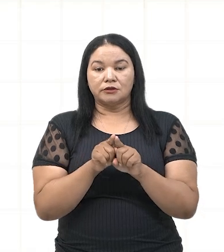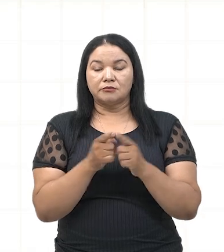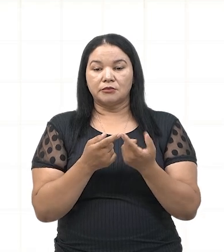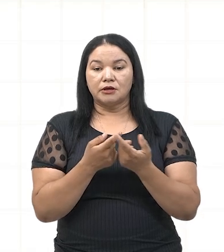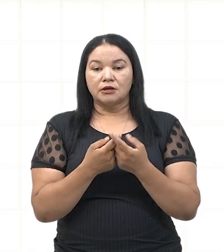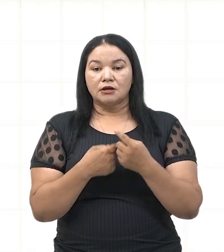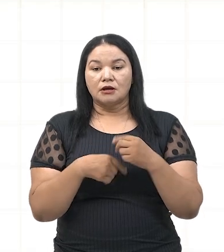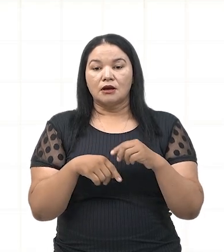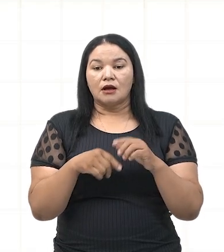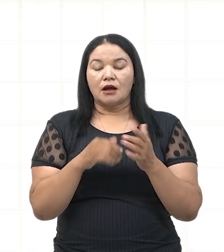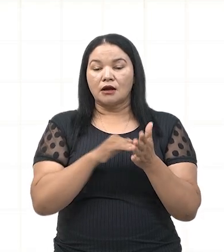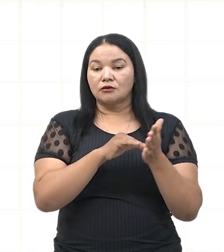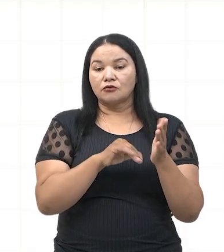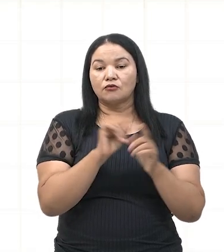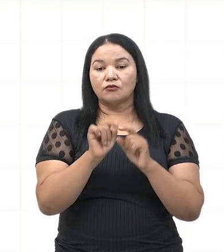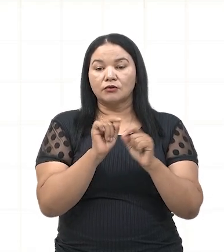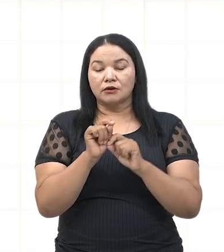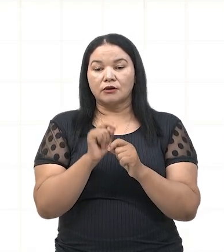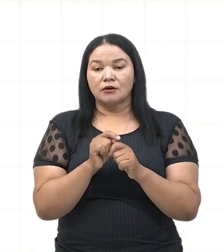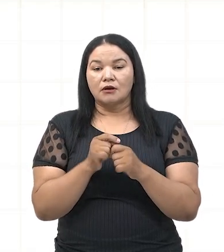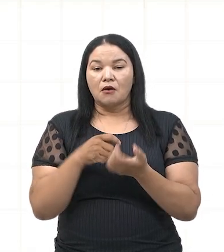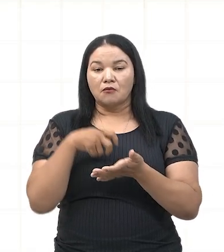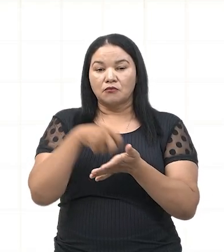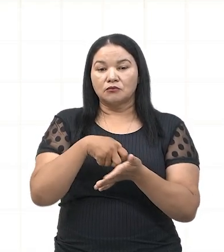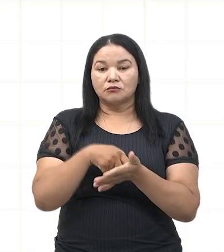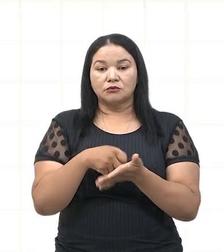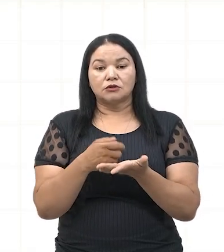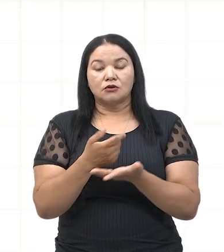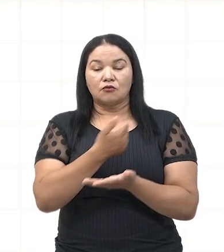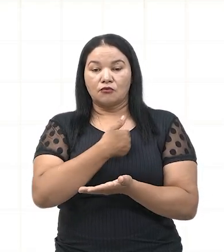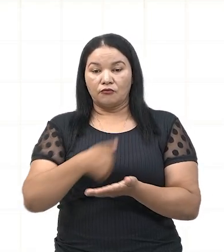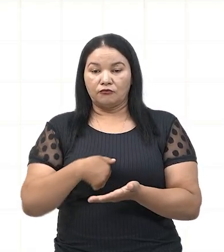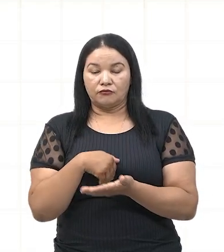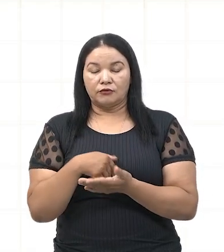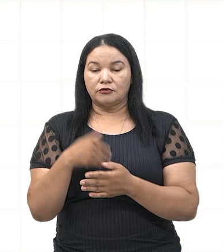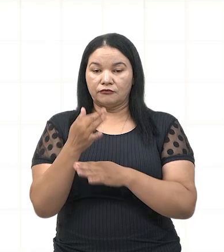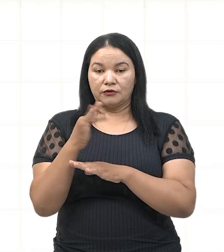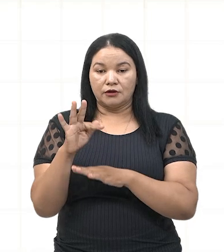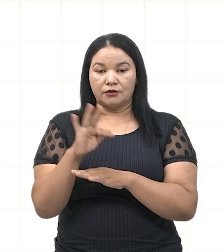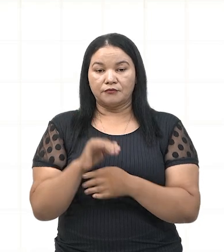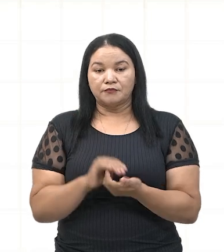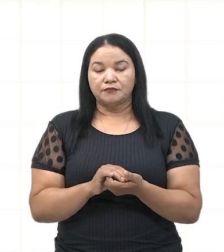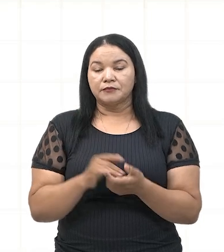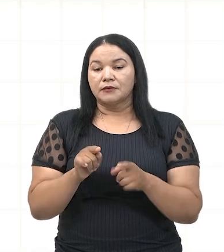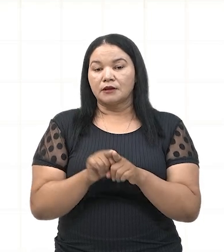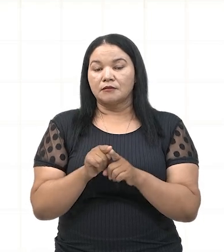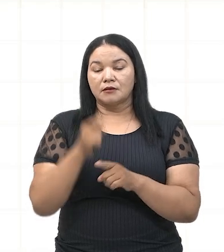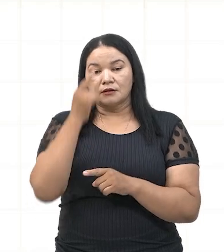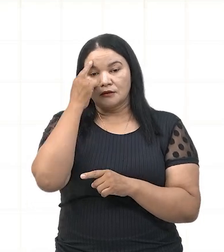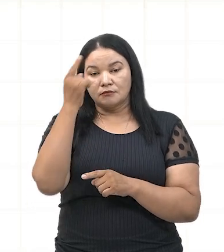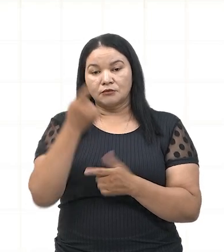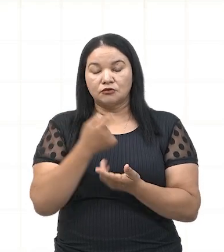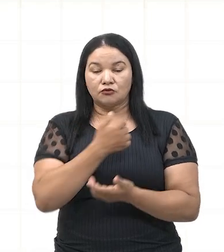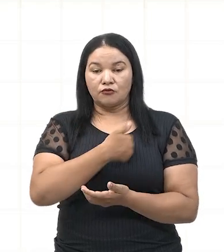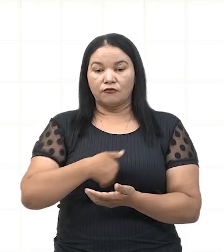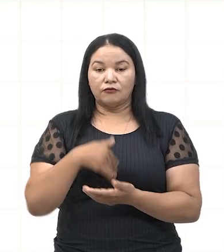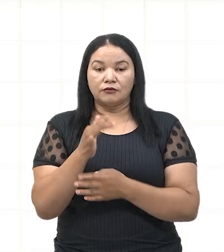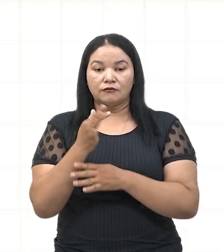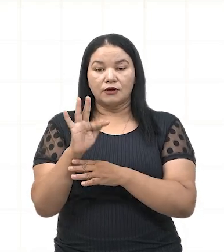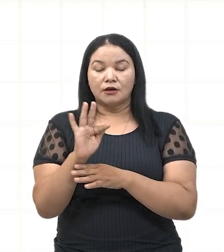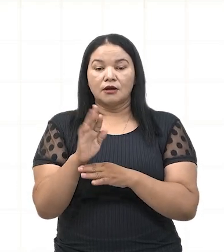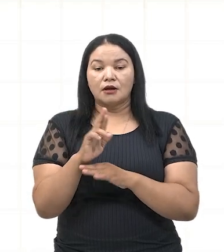e punição que foi estabelecida pelo governo federal. Lembrando que o governo federal está sendo representado aqui